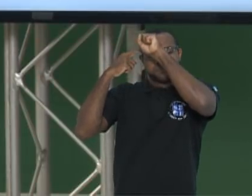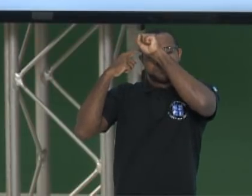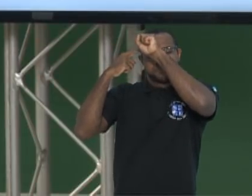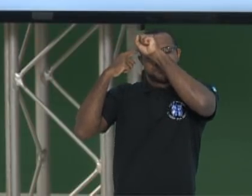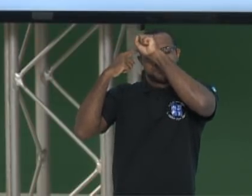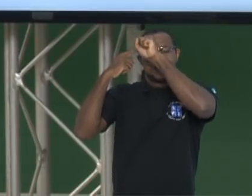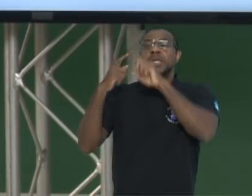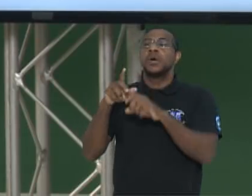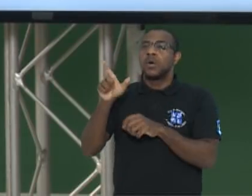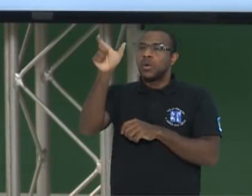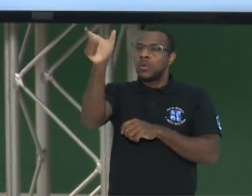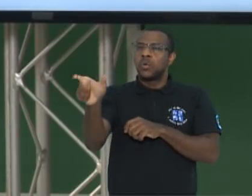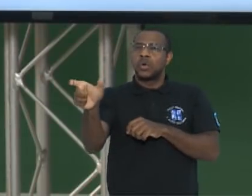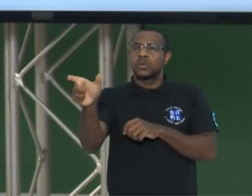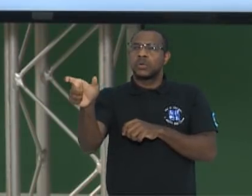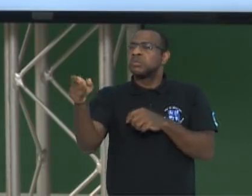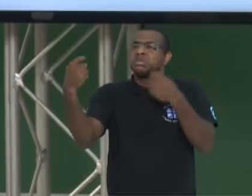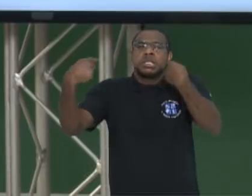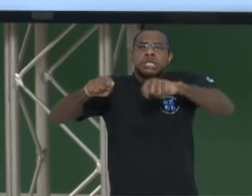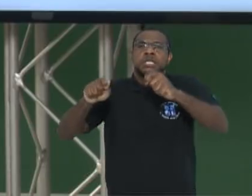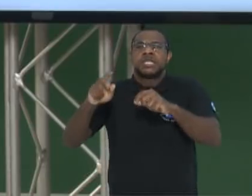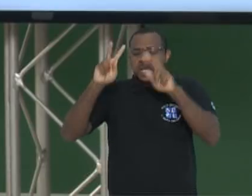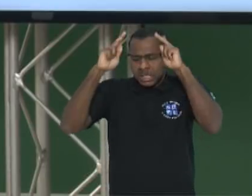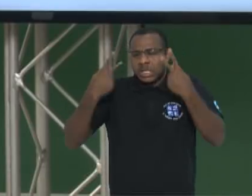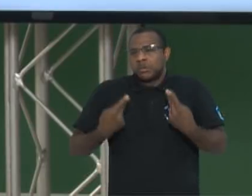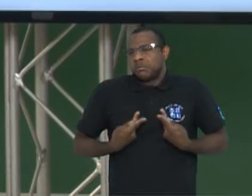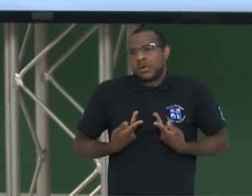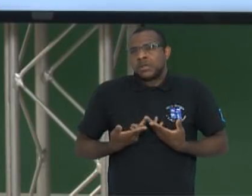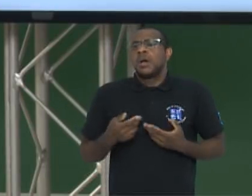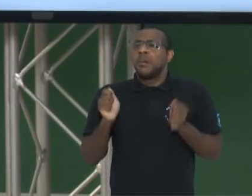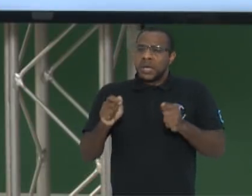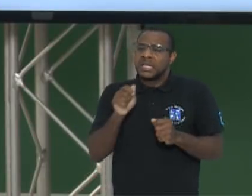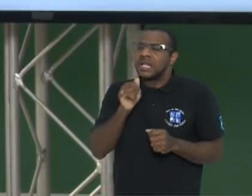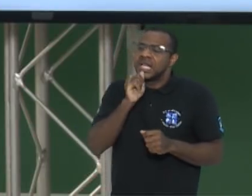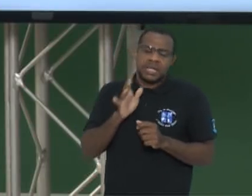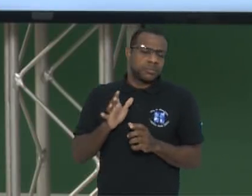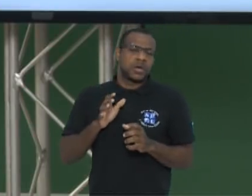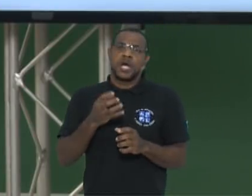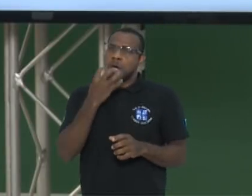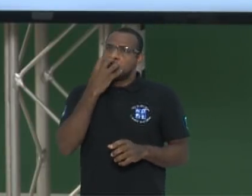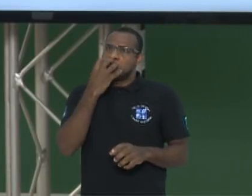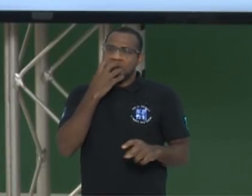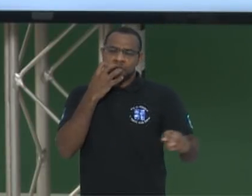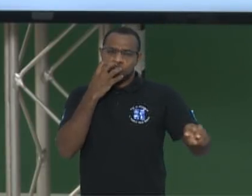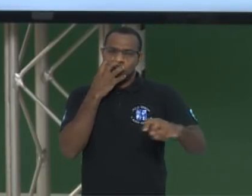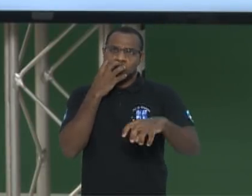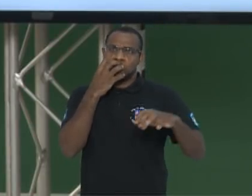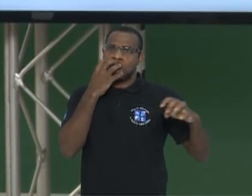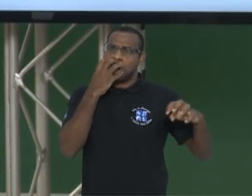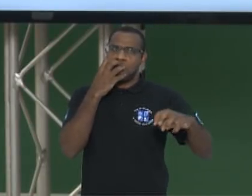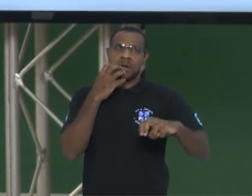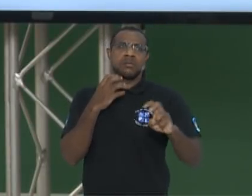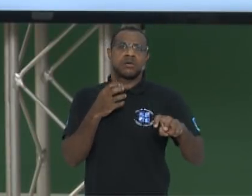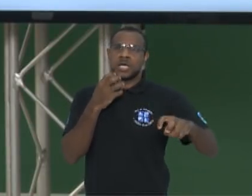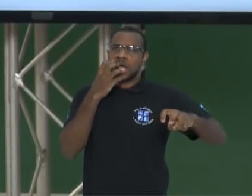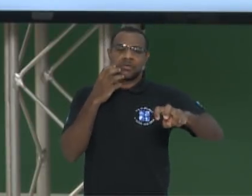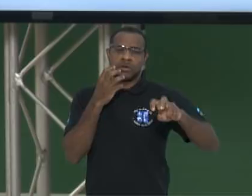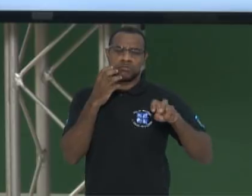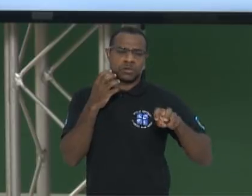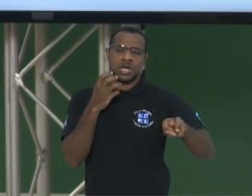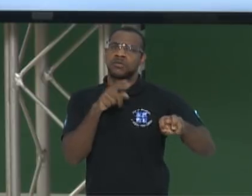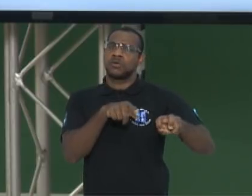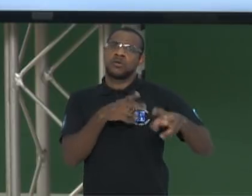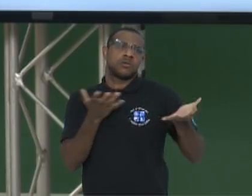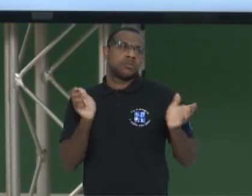não necessariamente é um ser humano. Né? Às vezes esse outro é um cachorro, como no caso do nosso conto aqui, Tentação. Né? Às vezes